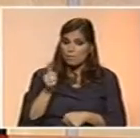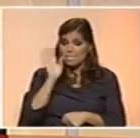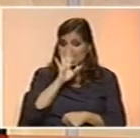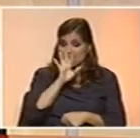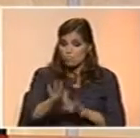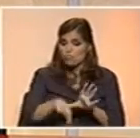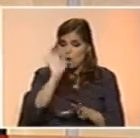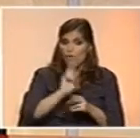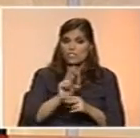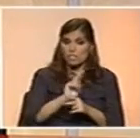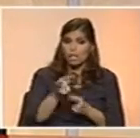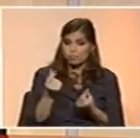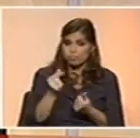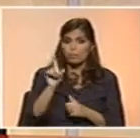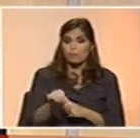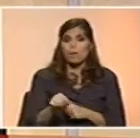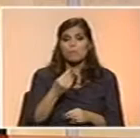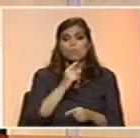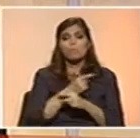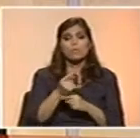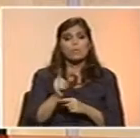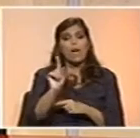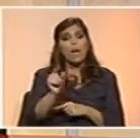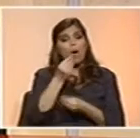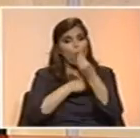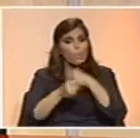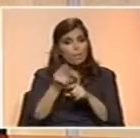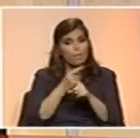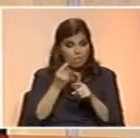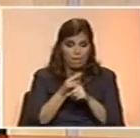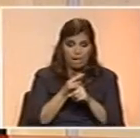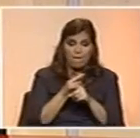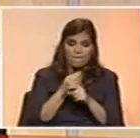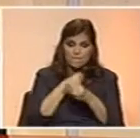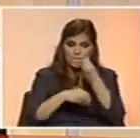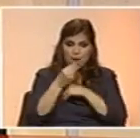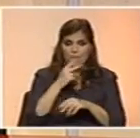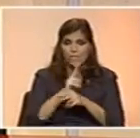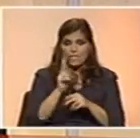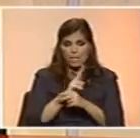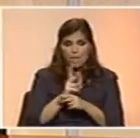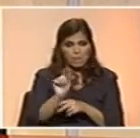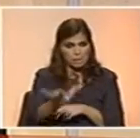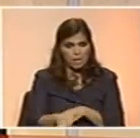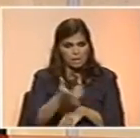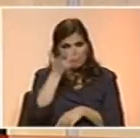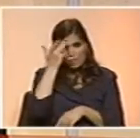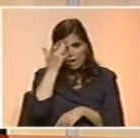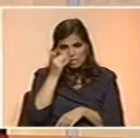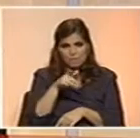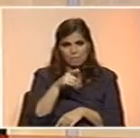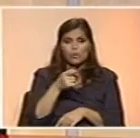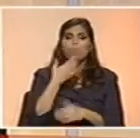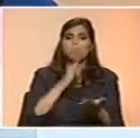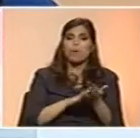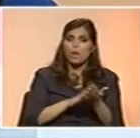termos financeiros também, a alimentação vegetariana é mais barata, é mais fácil de comer, como eu disse há pouco, e digerir por aí